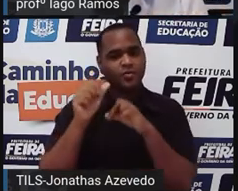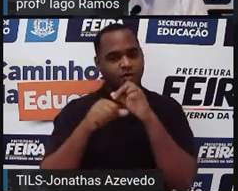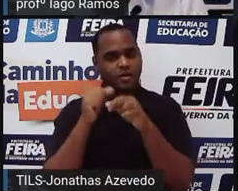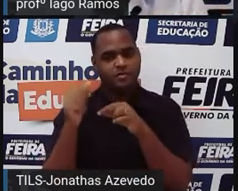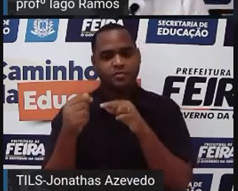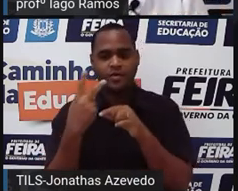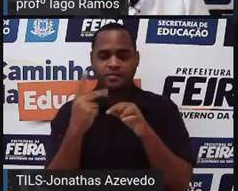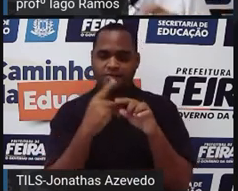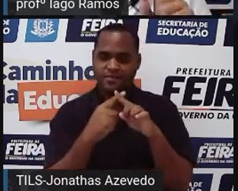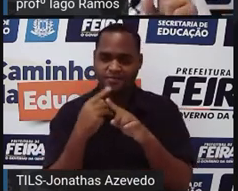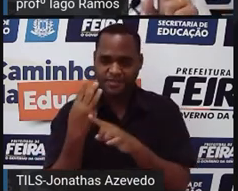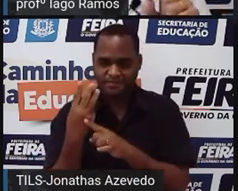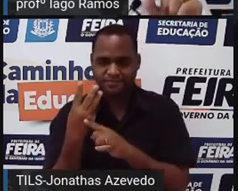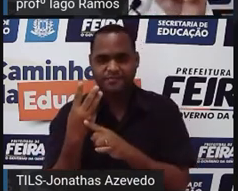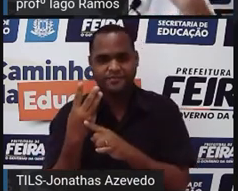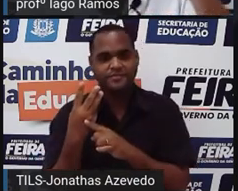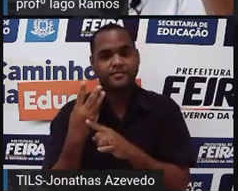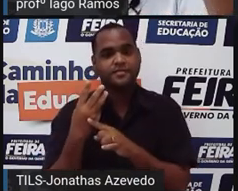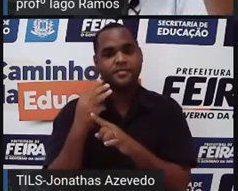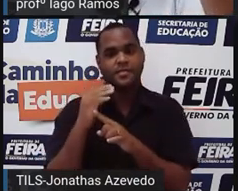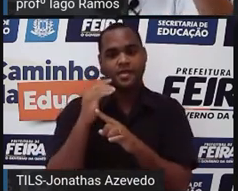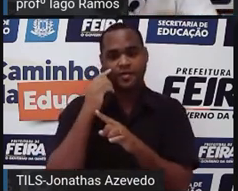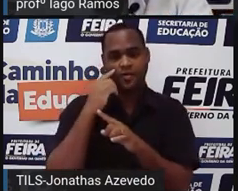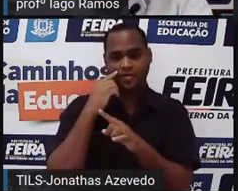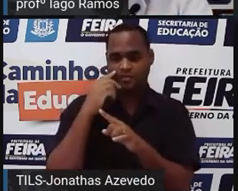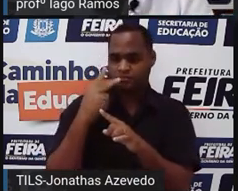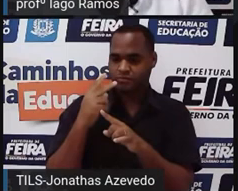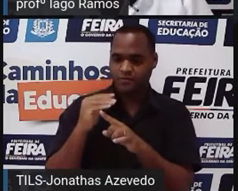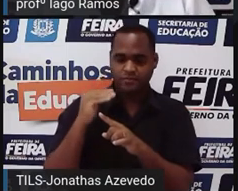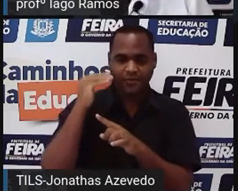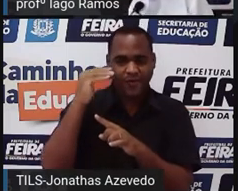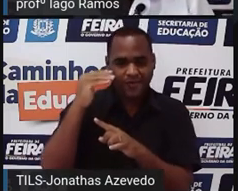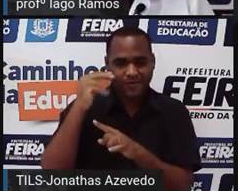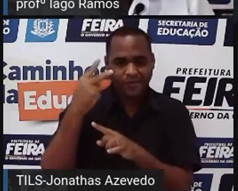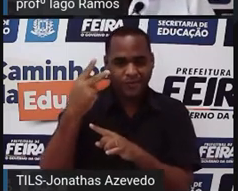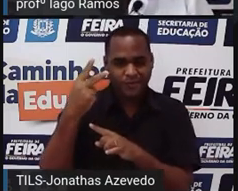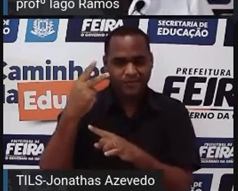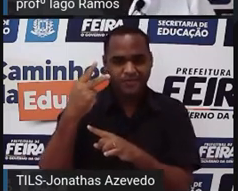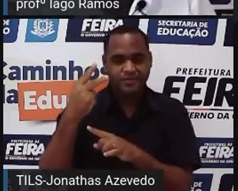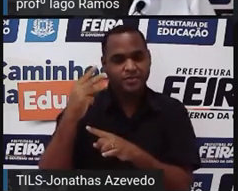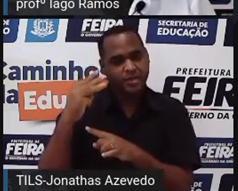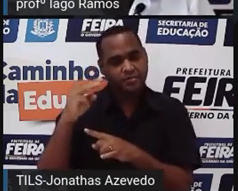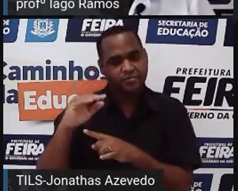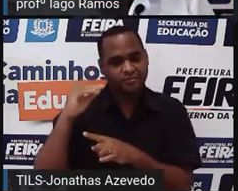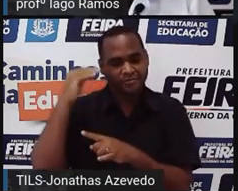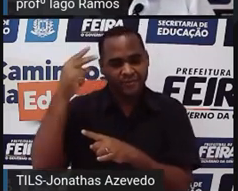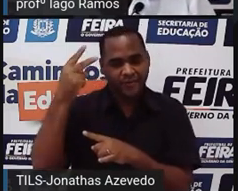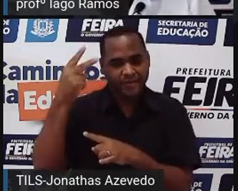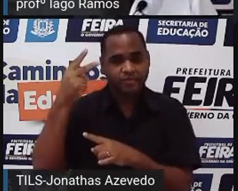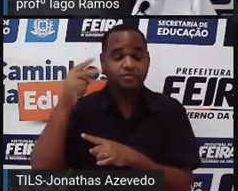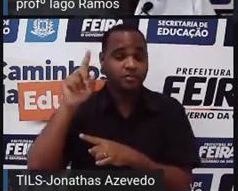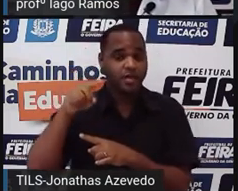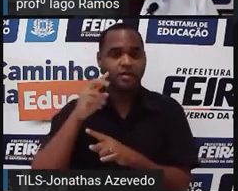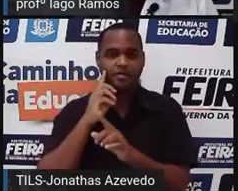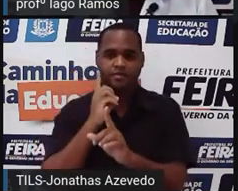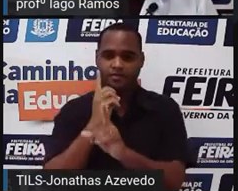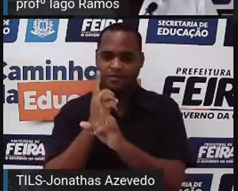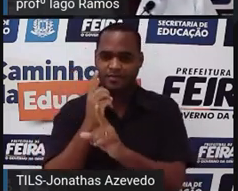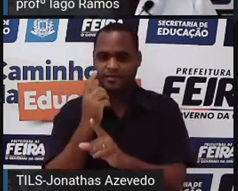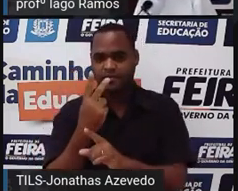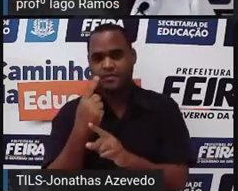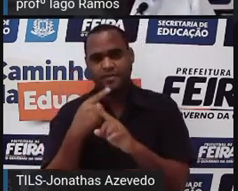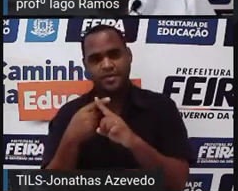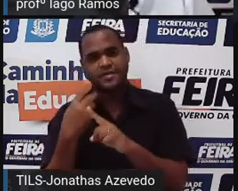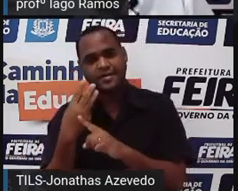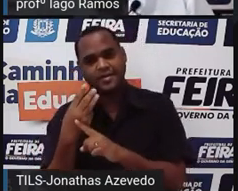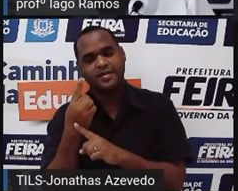3, elevar pelo expoente 2, tá bom? E encontrar o resultado. 2 vezes 3